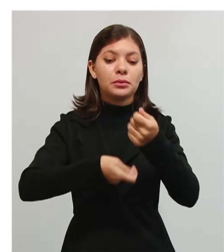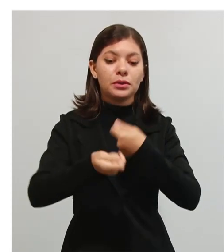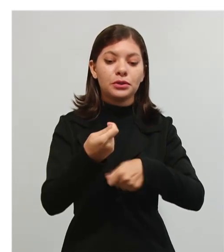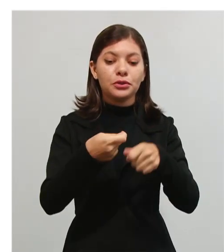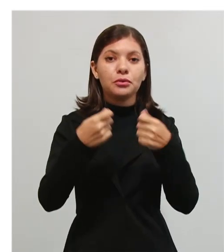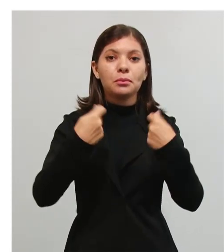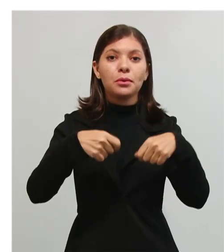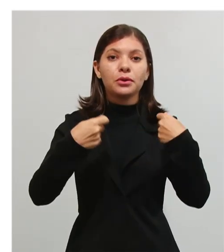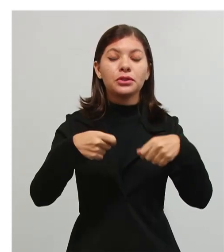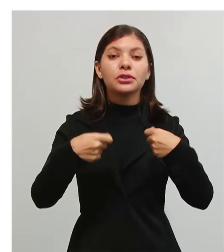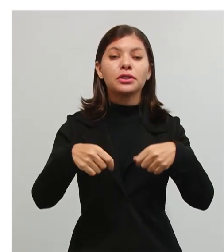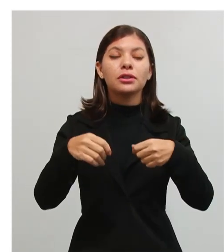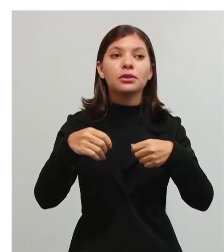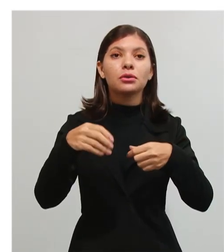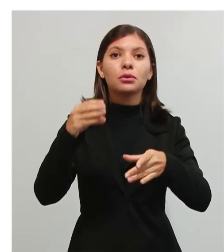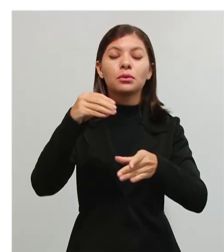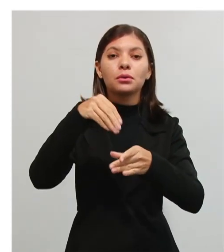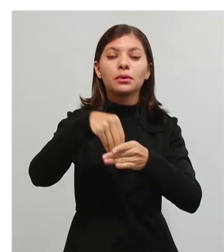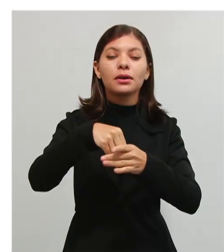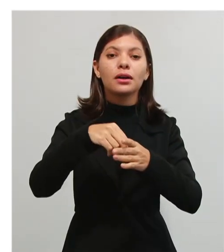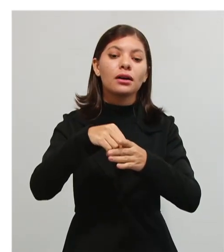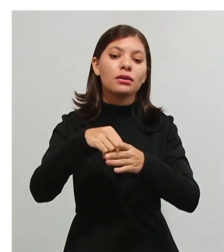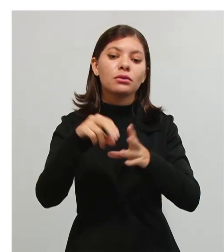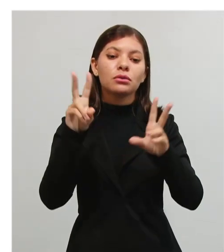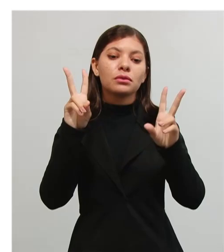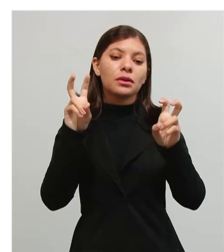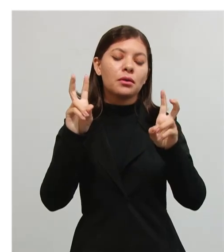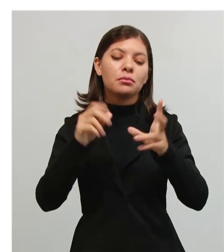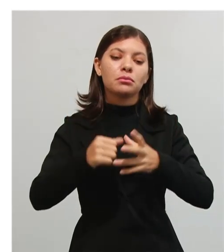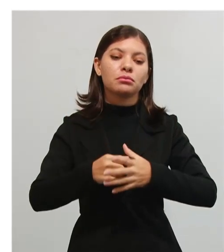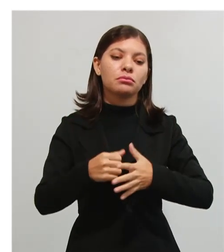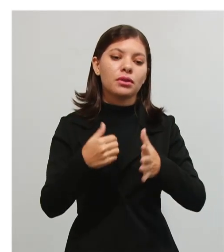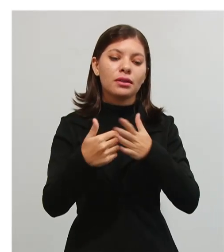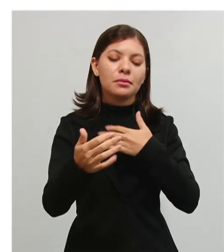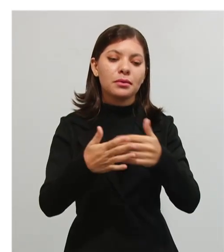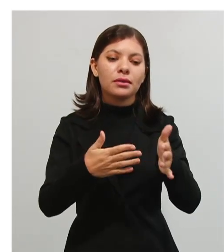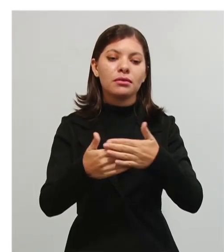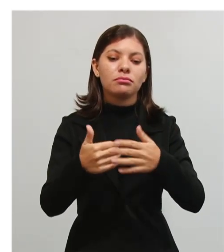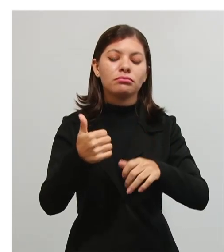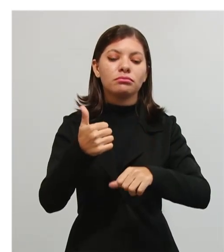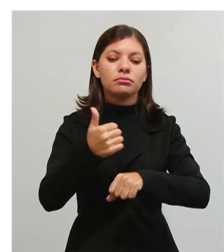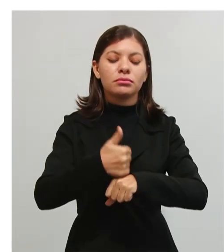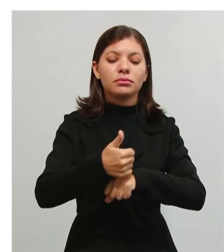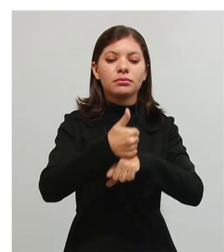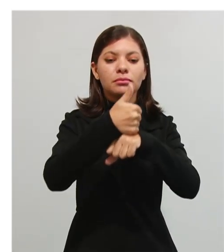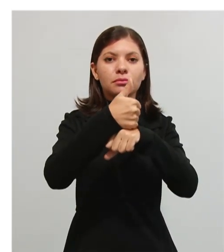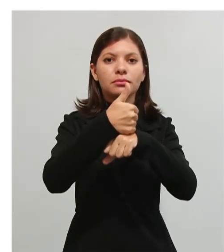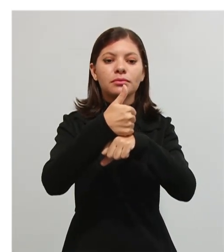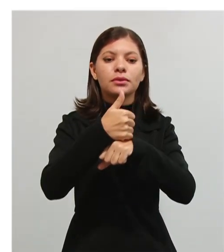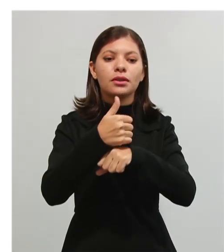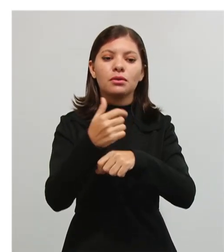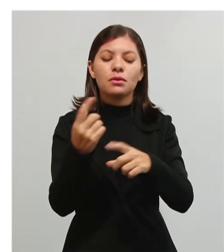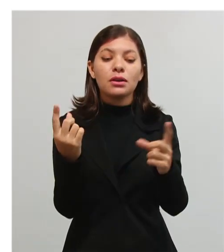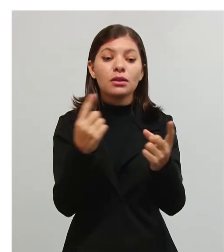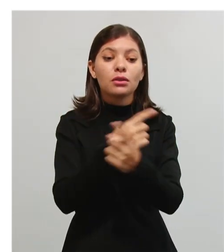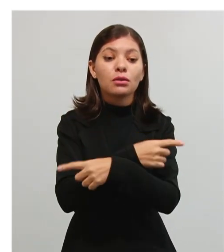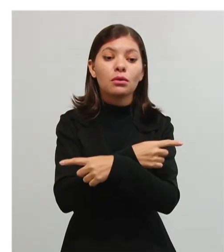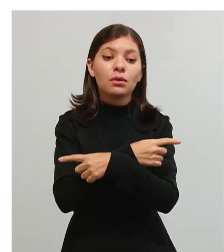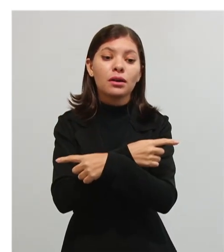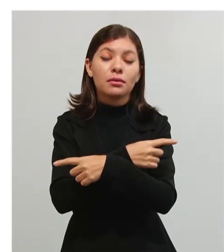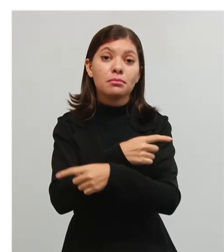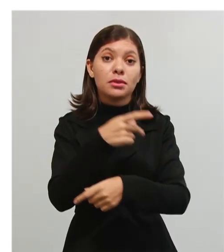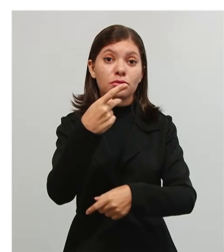administrar, colocar, né, o outro termo, dependendo aí da profissão que você for exercer, você troca esse termo aí para a